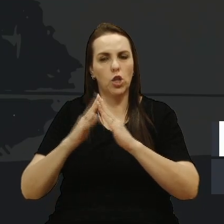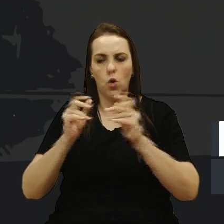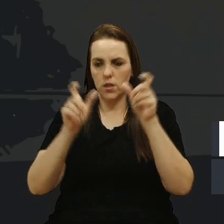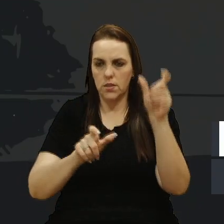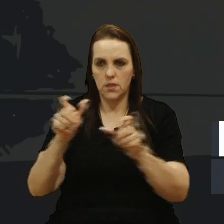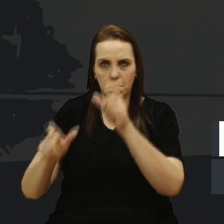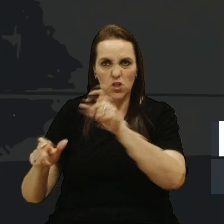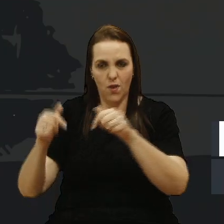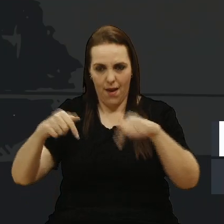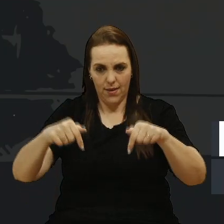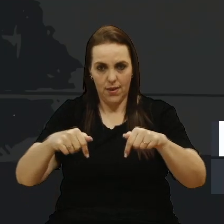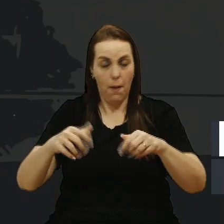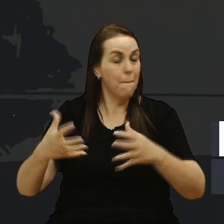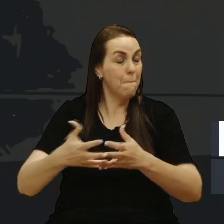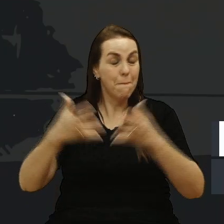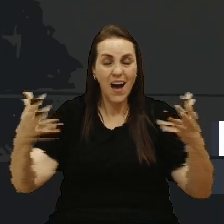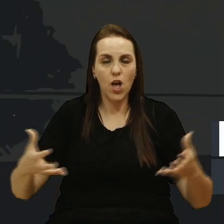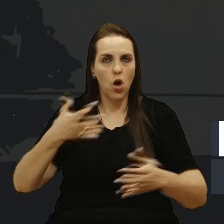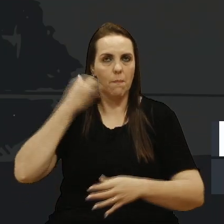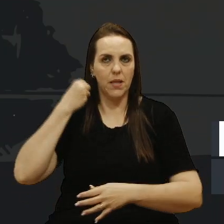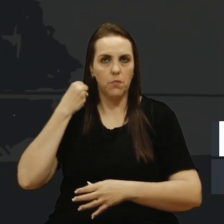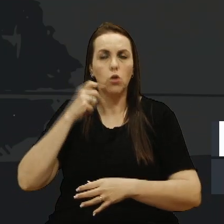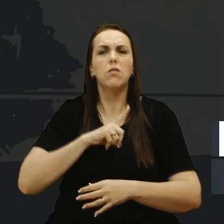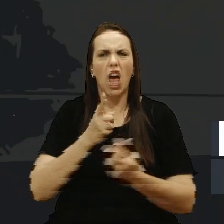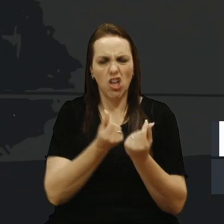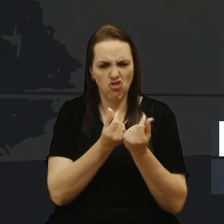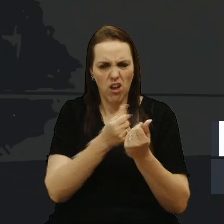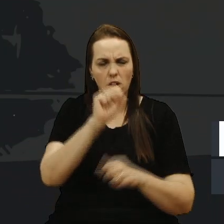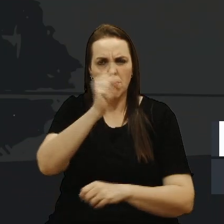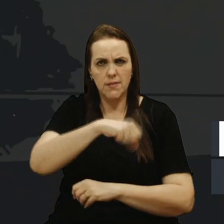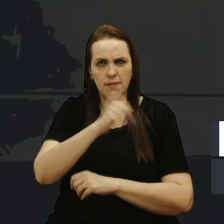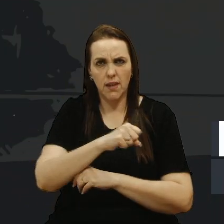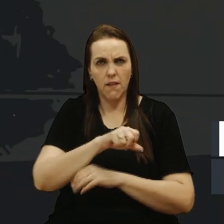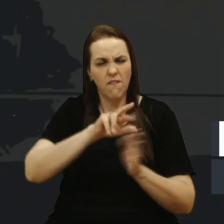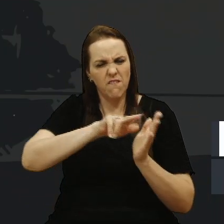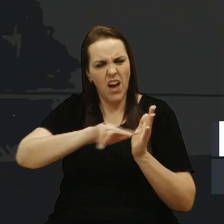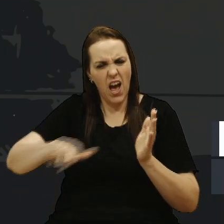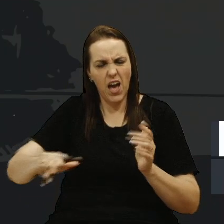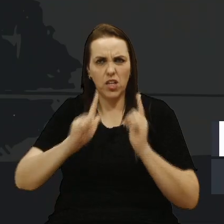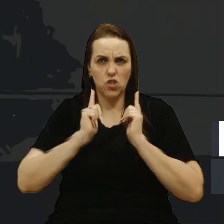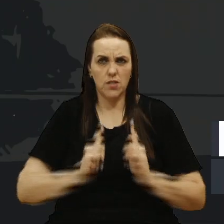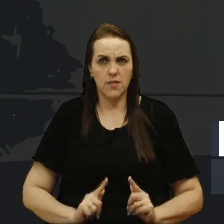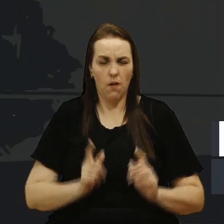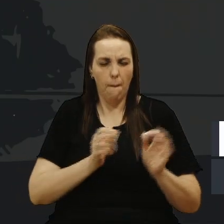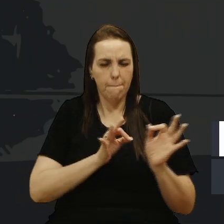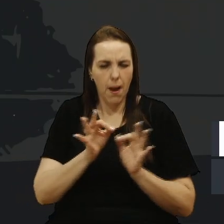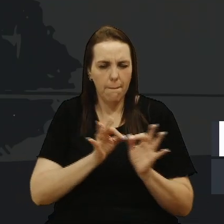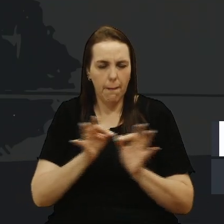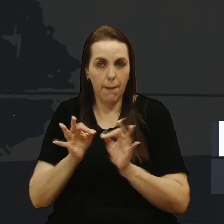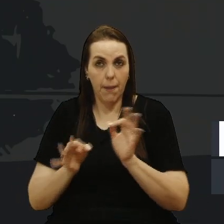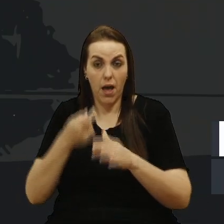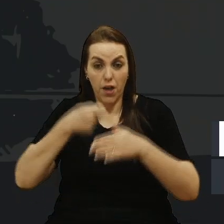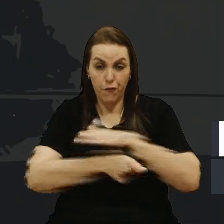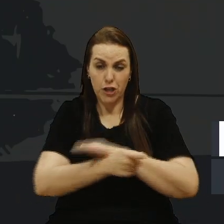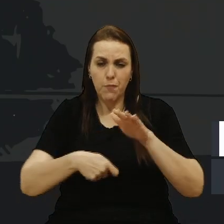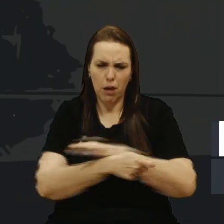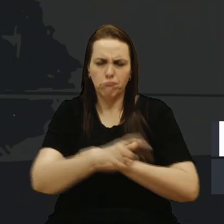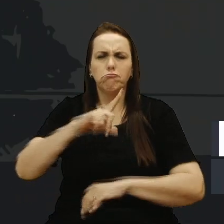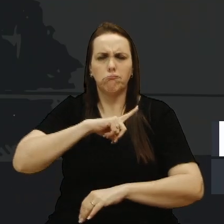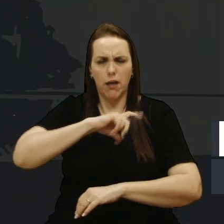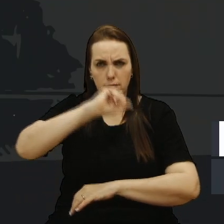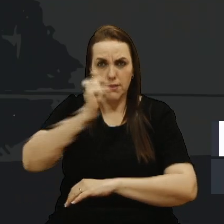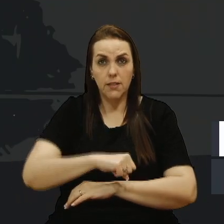patrimônio. Tem dinheiro em caixa? Sim, tem dinheiro em caixa, porque foram feitas várias gestões pensando nisso. Tem investimento? Sim, tem